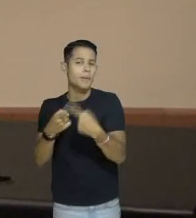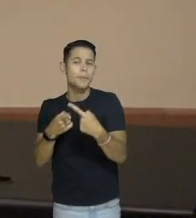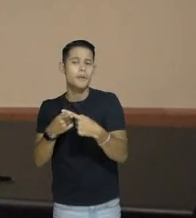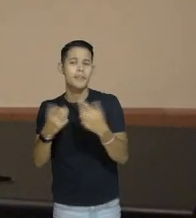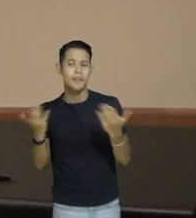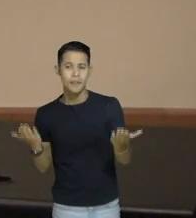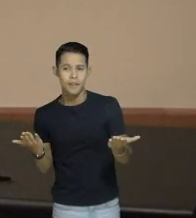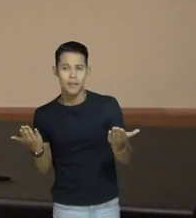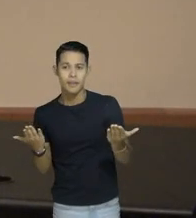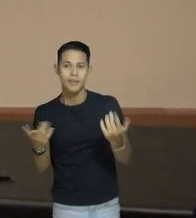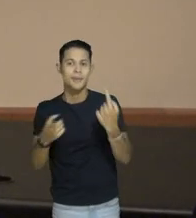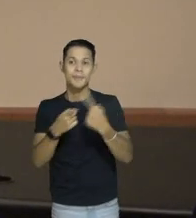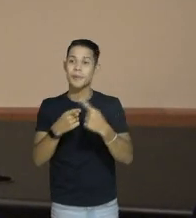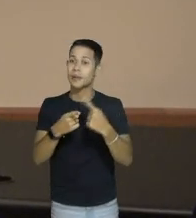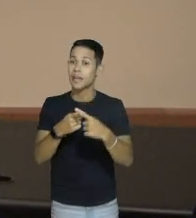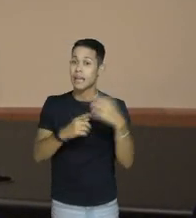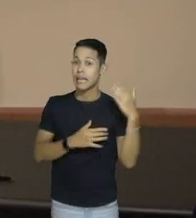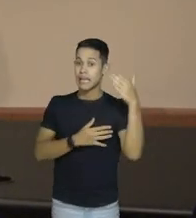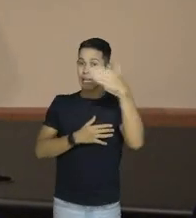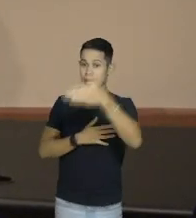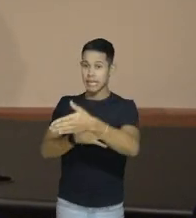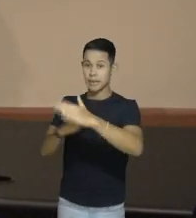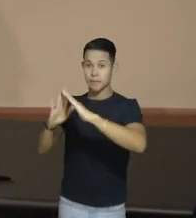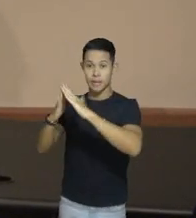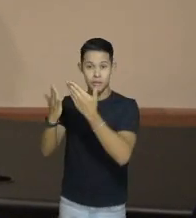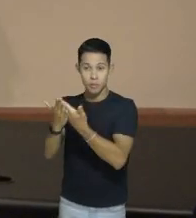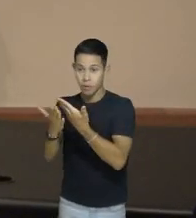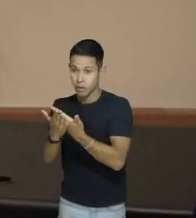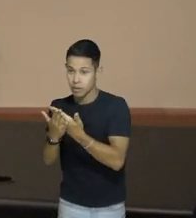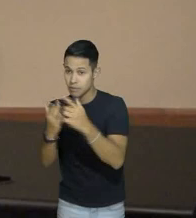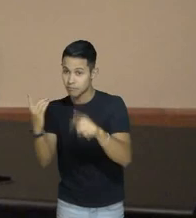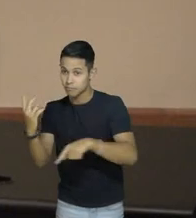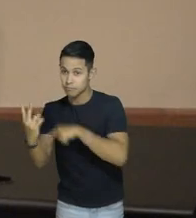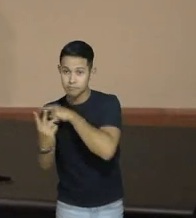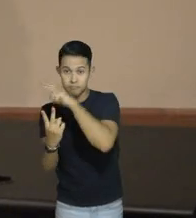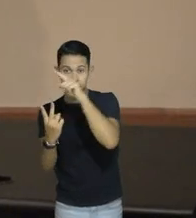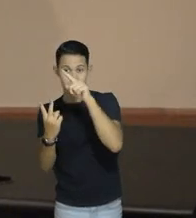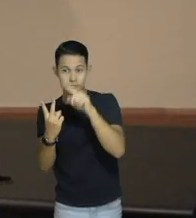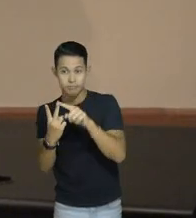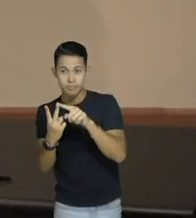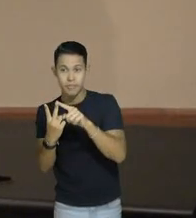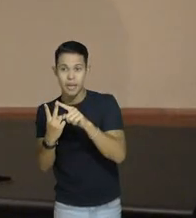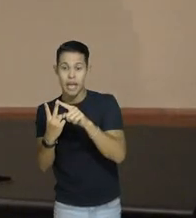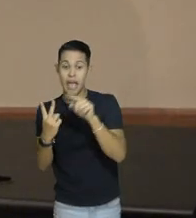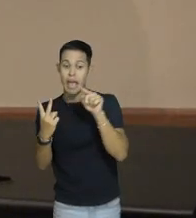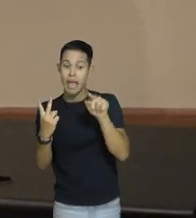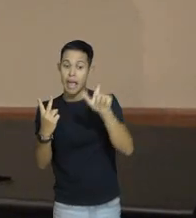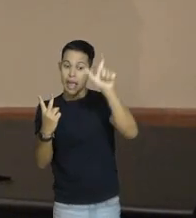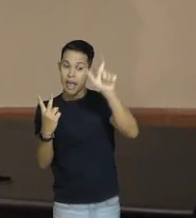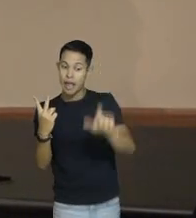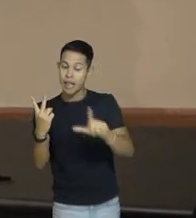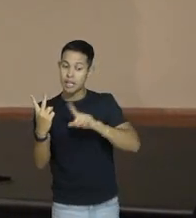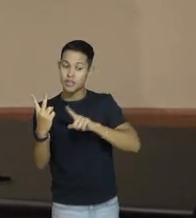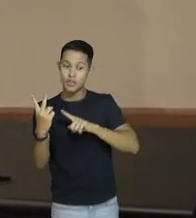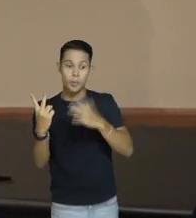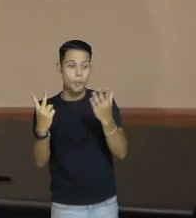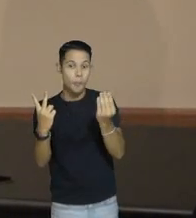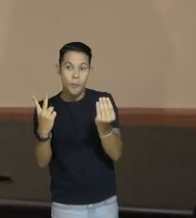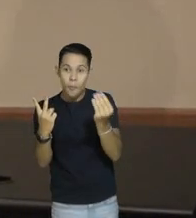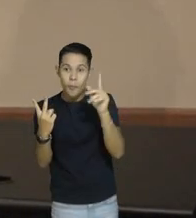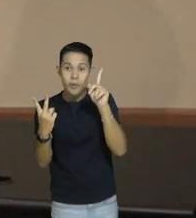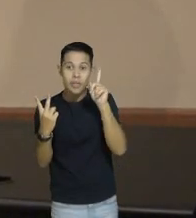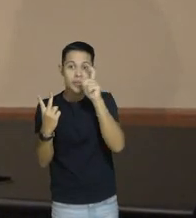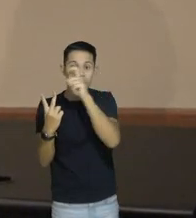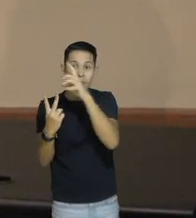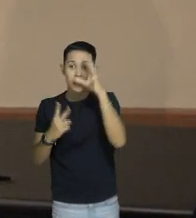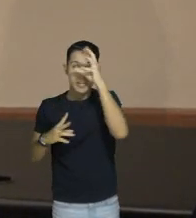Porque ela não tinha como ir para a escola, opção 1. Opção 2, ela tinha muitas dificuldades para